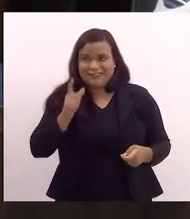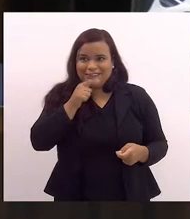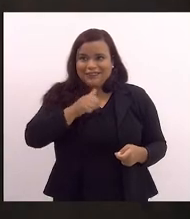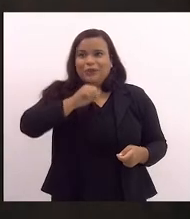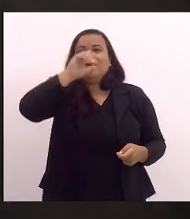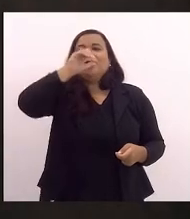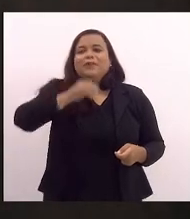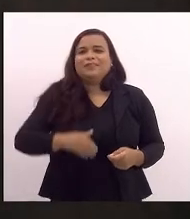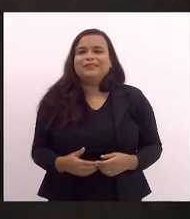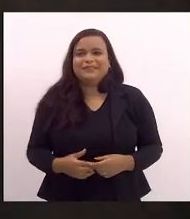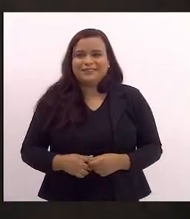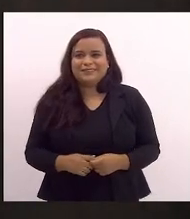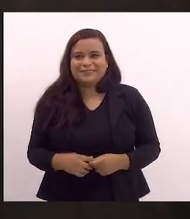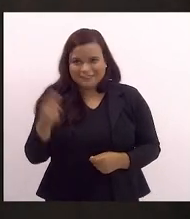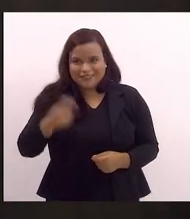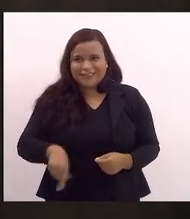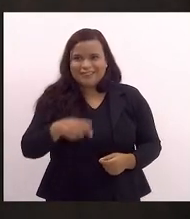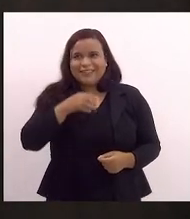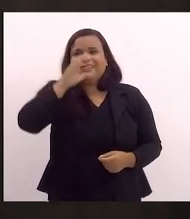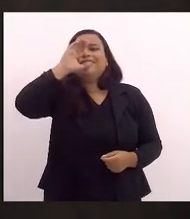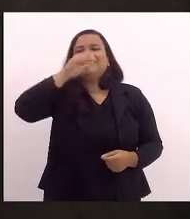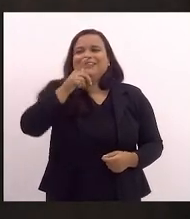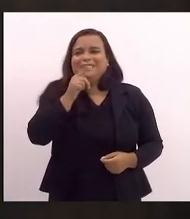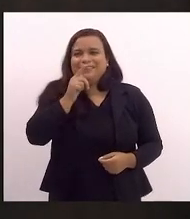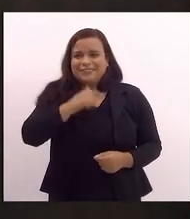aí. Isso, bebe mais.